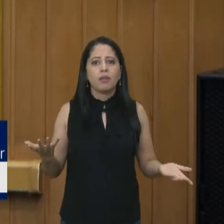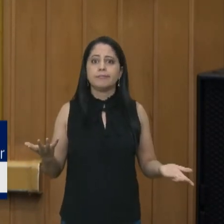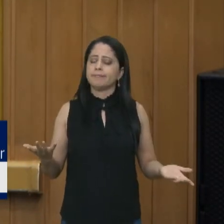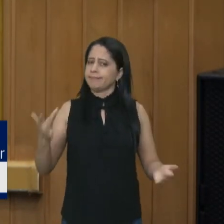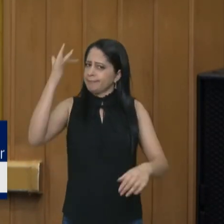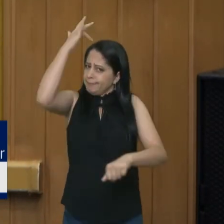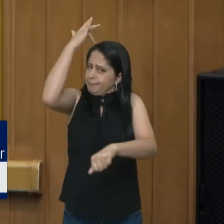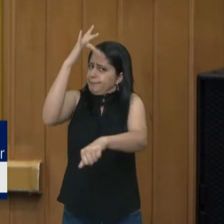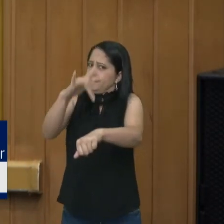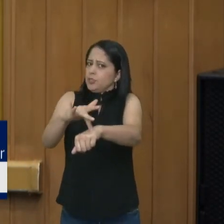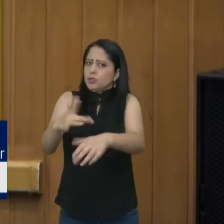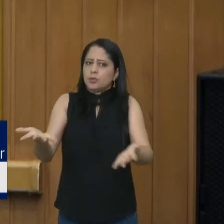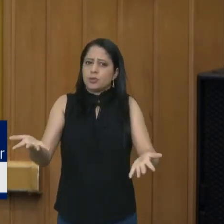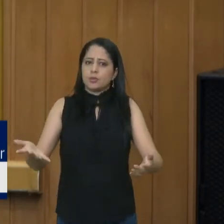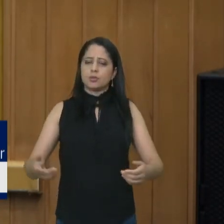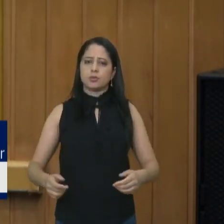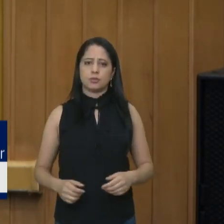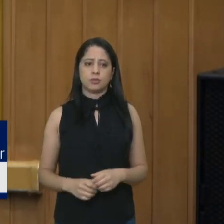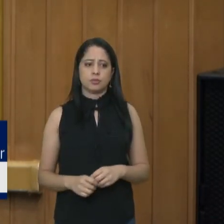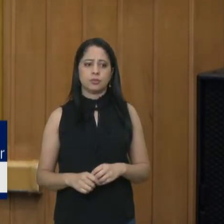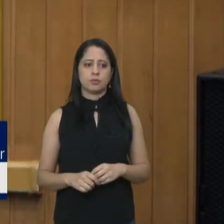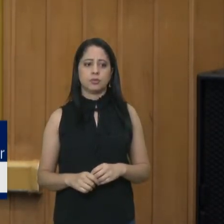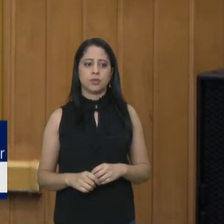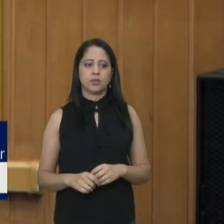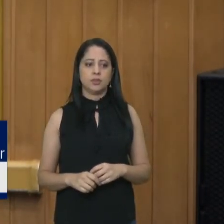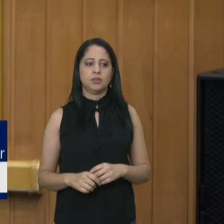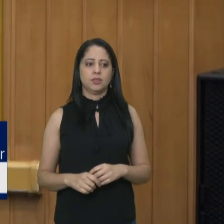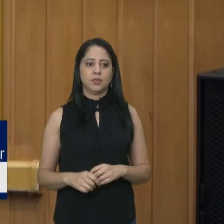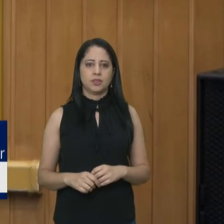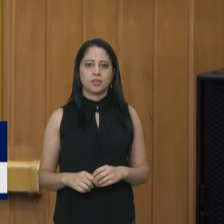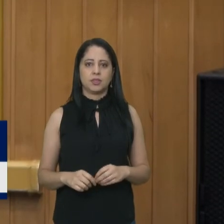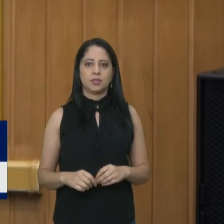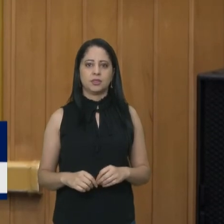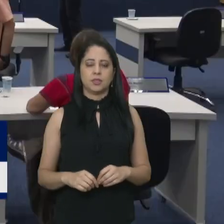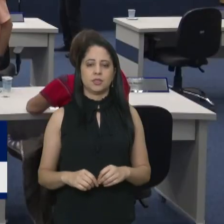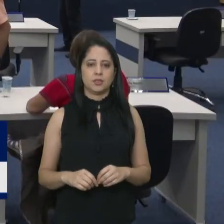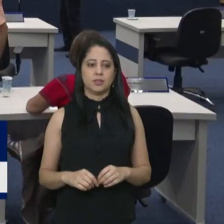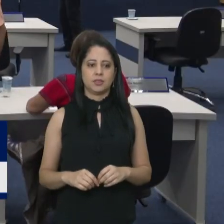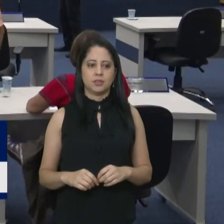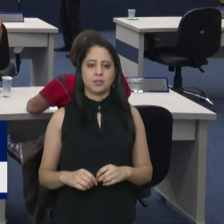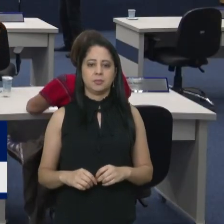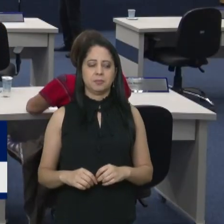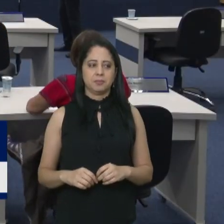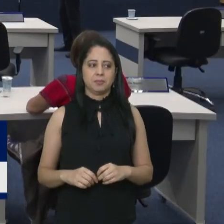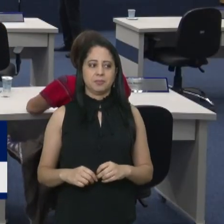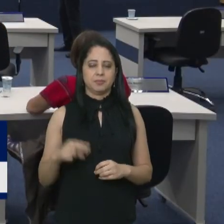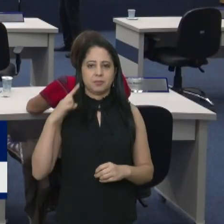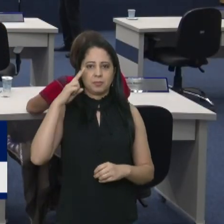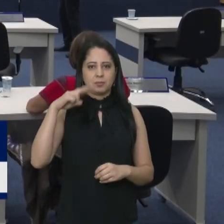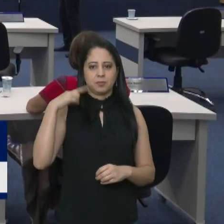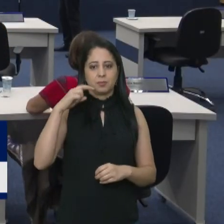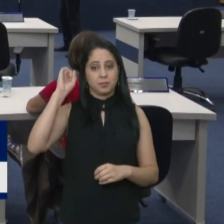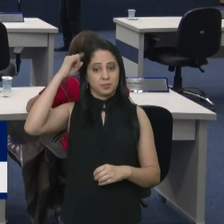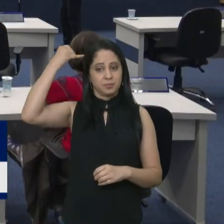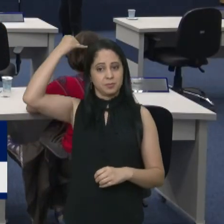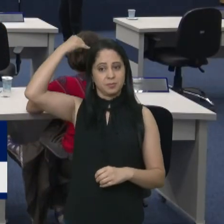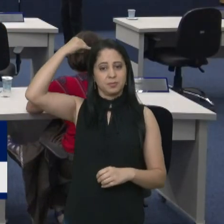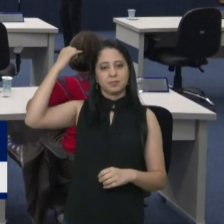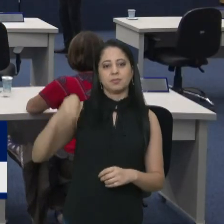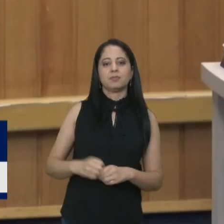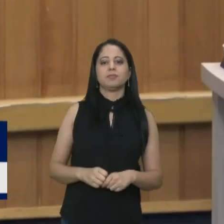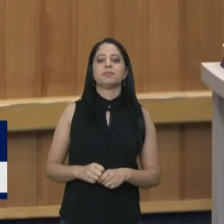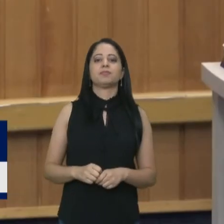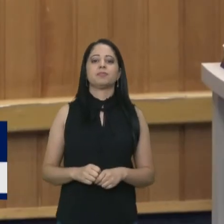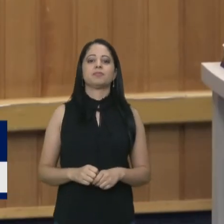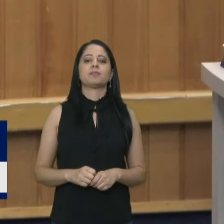um absurdo que a gente vê aí. Com a palavra, o vereador José Cláudio.